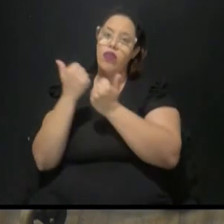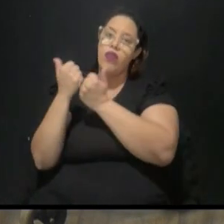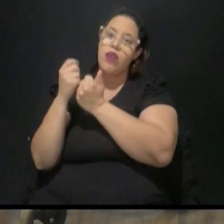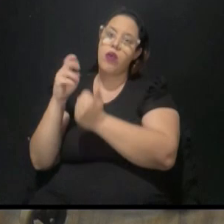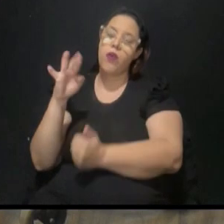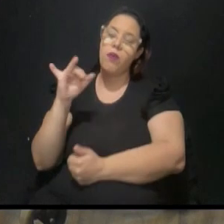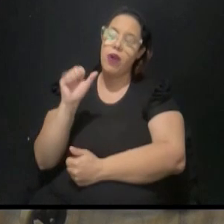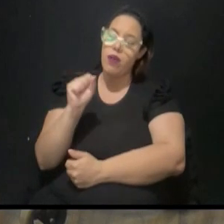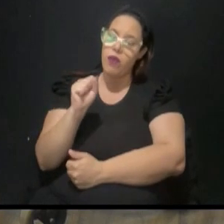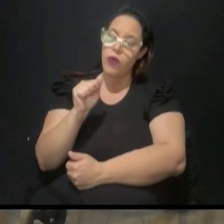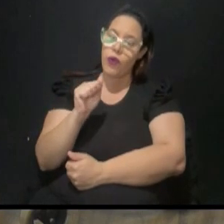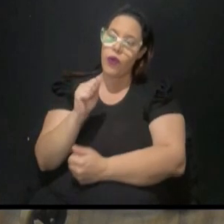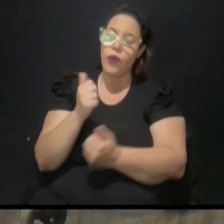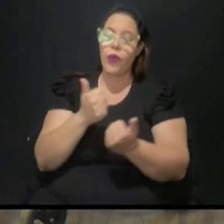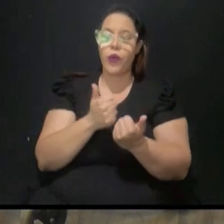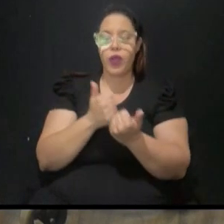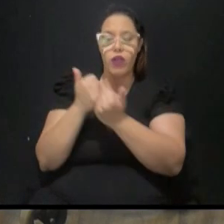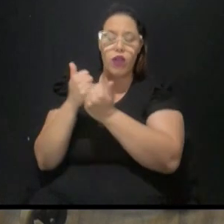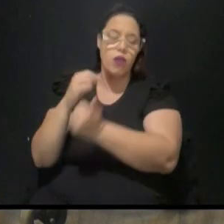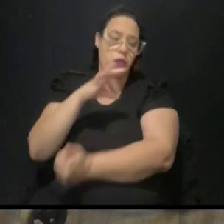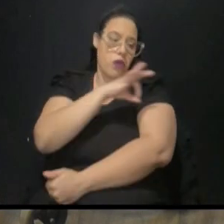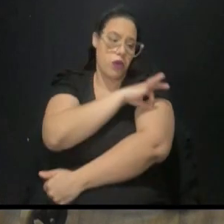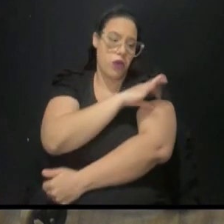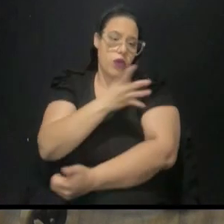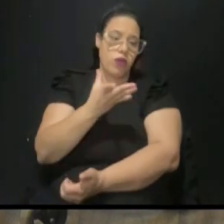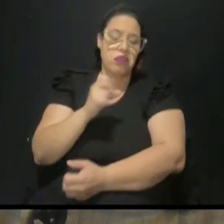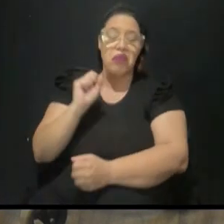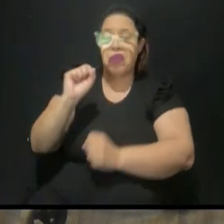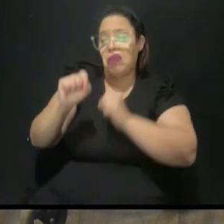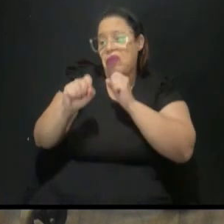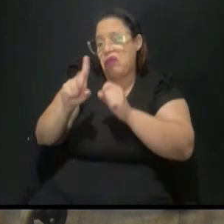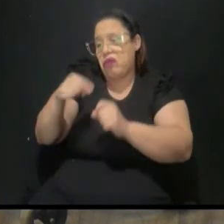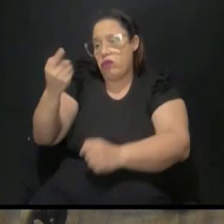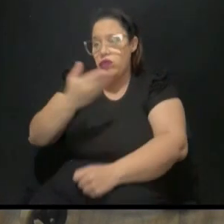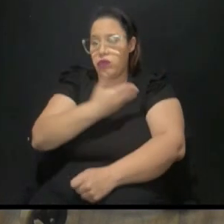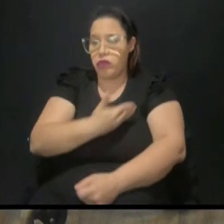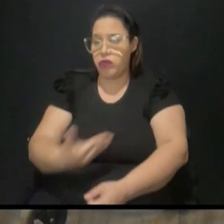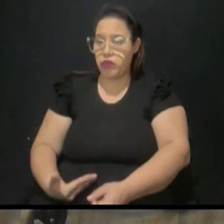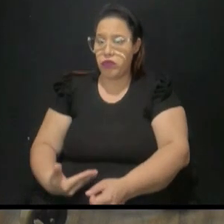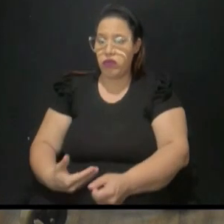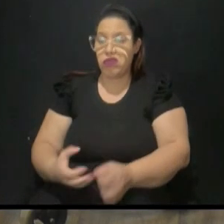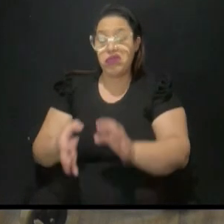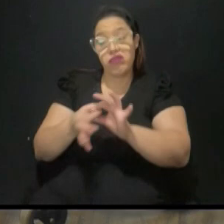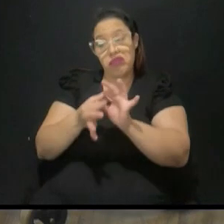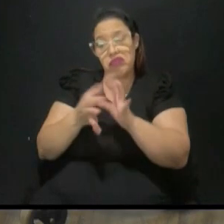apoio da prefeitura ou de outro órgão governamental, isso anda junto?